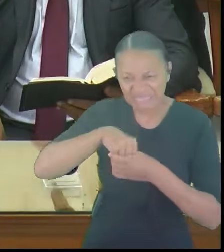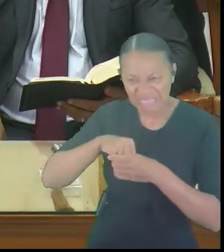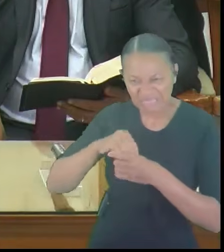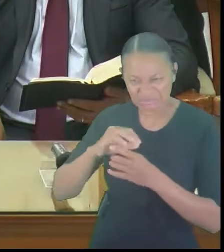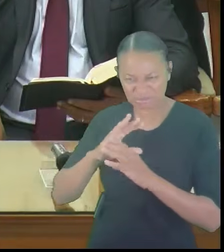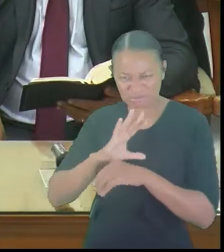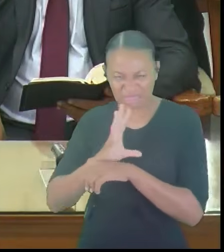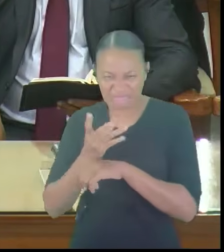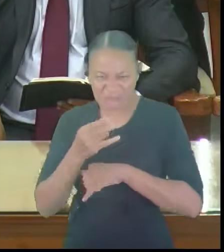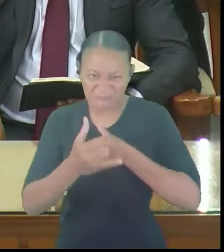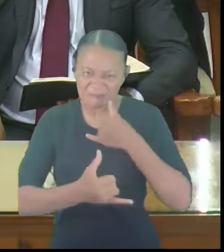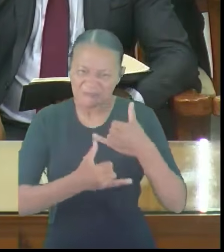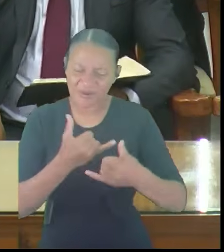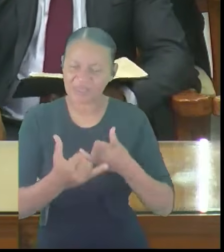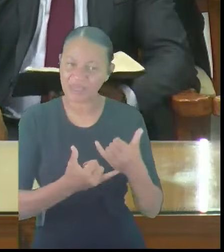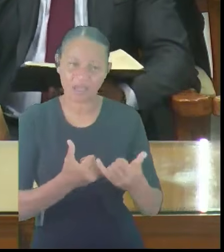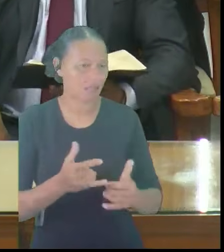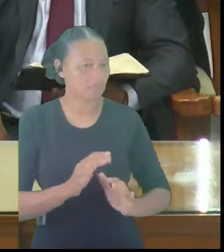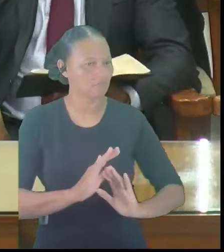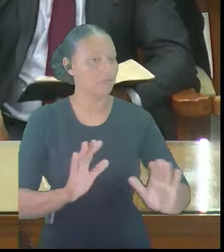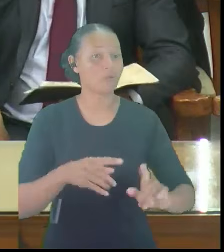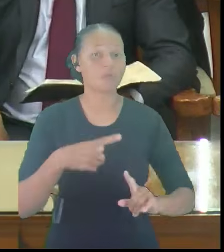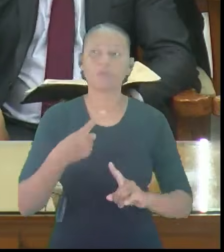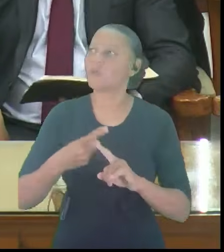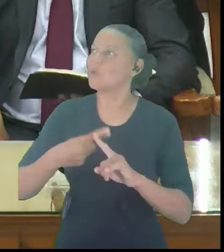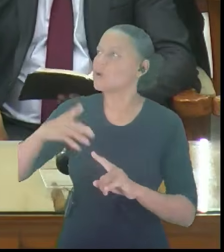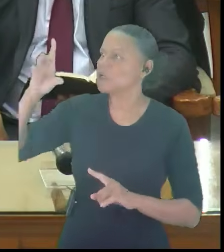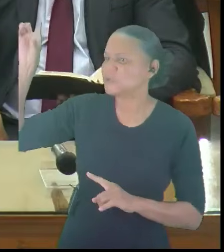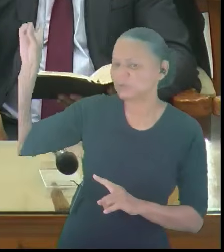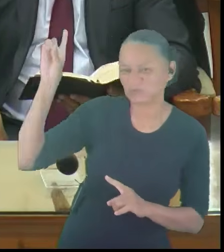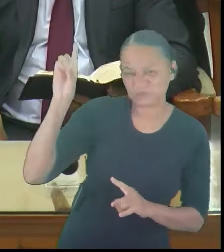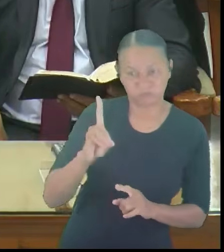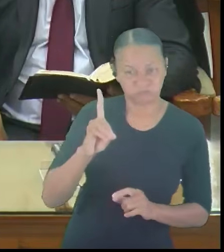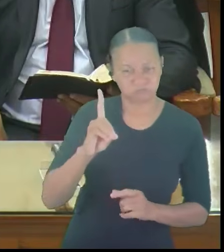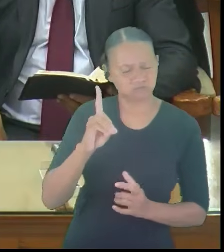povo, porque há um Deus verdadeiro no meio daquele povo.